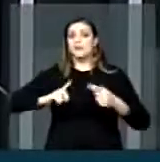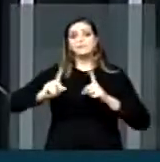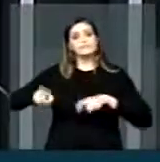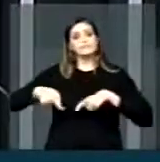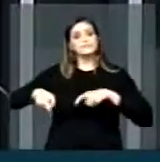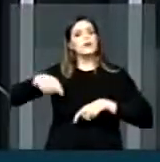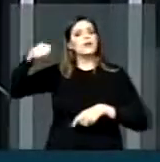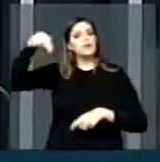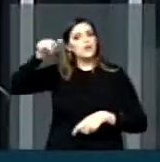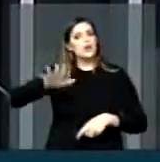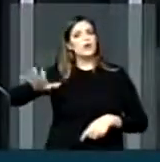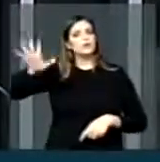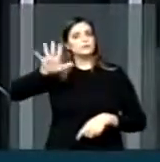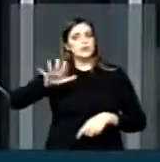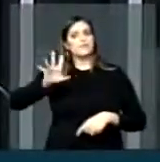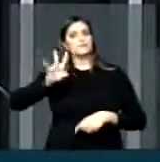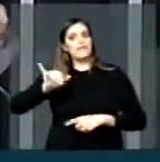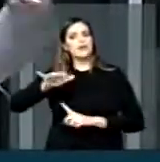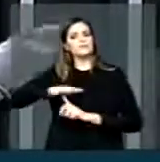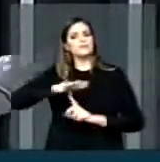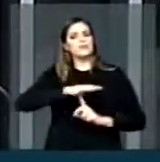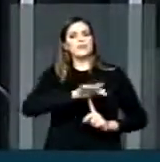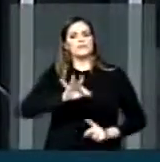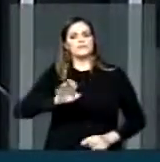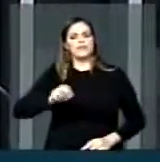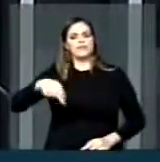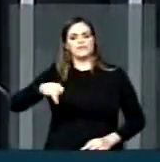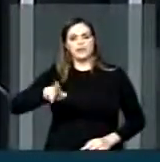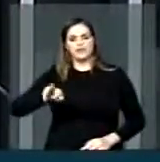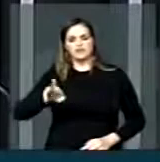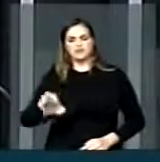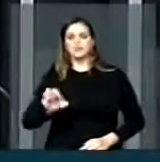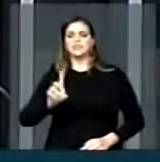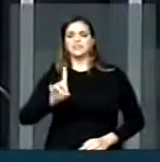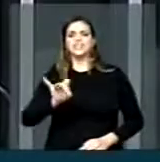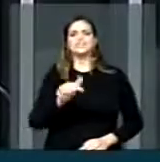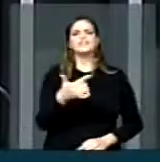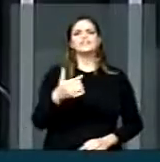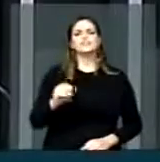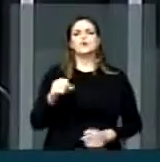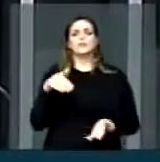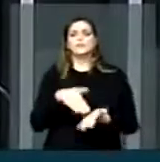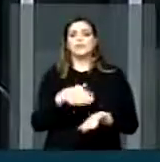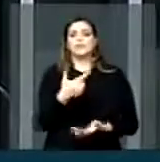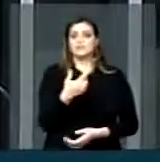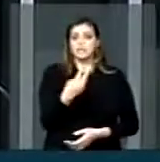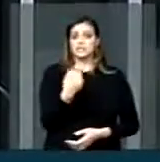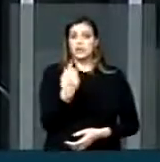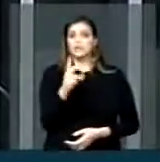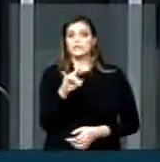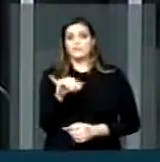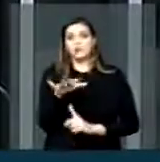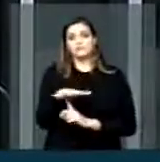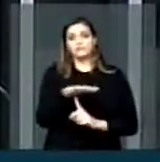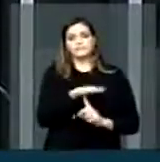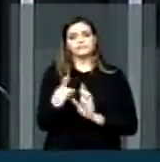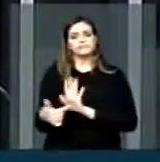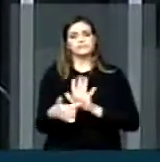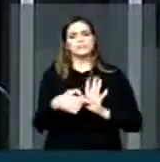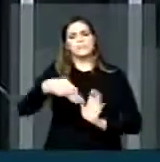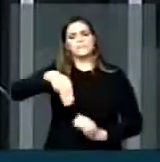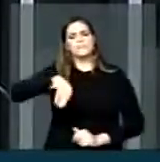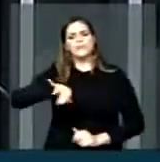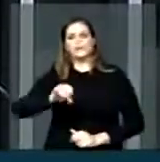expostas agora na FENAGRE, que acontecerá nos dias 28 a 31 deste mês de maio